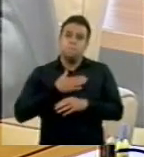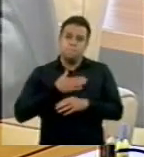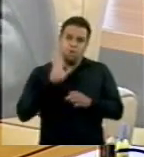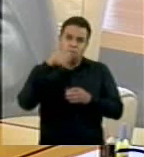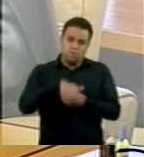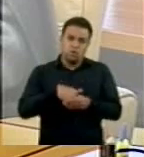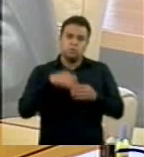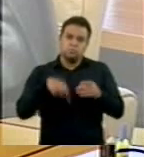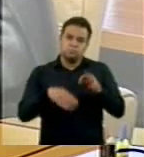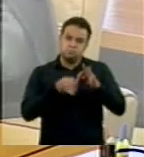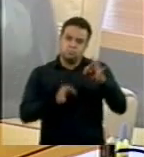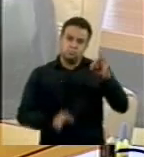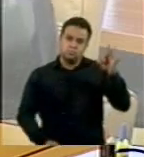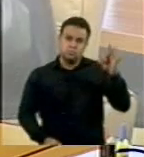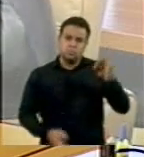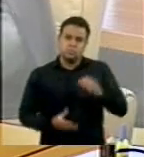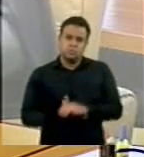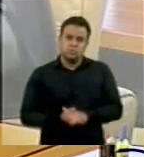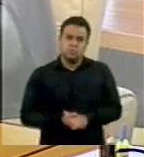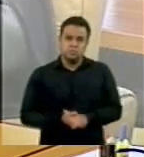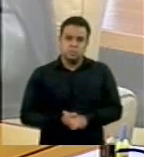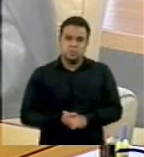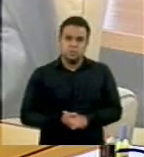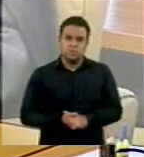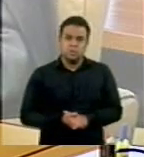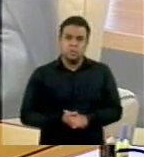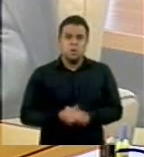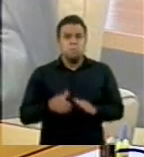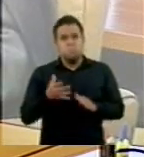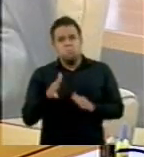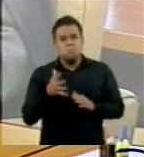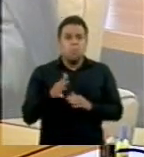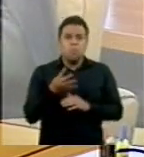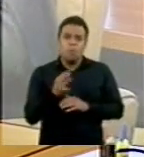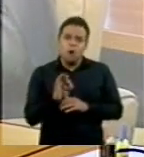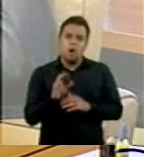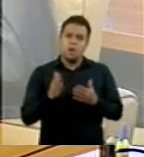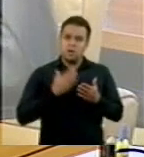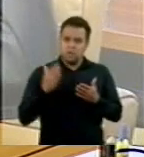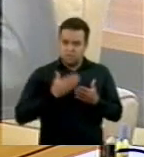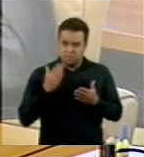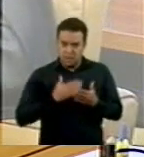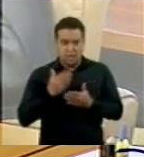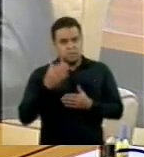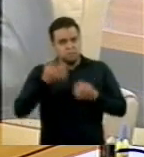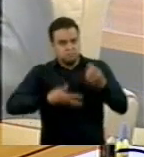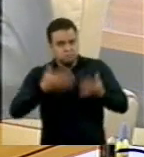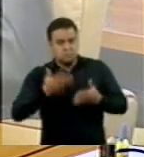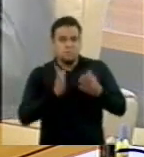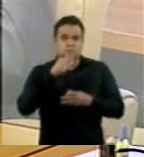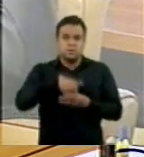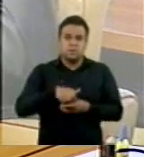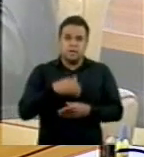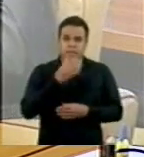alongado, mais de 4 dezenas de páginas que vou procurar sintetizar. Mas nesse aspecto